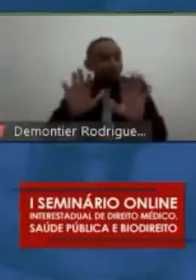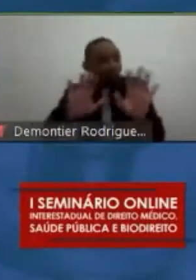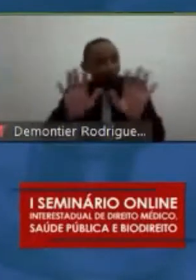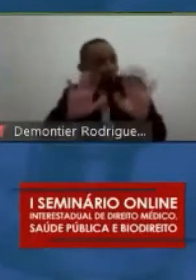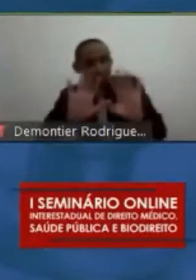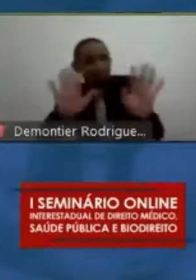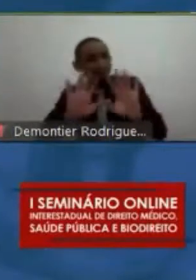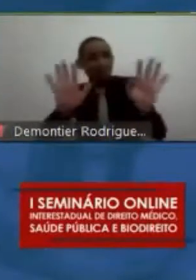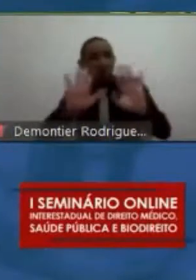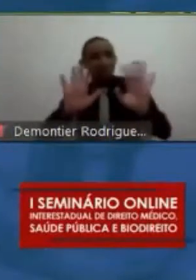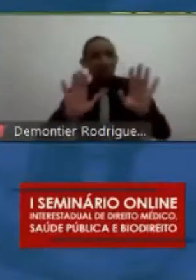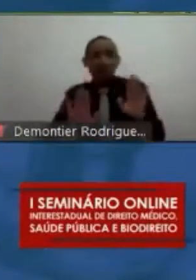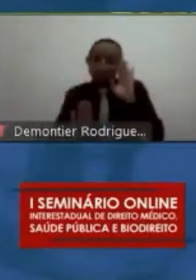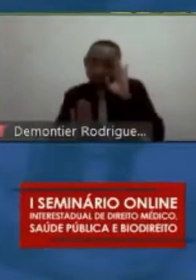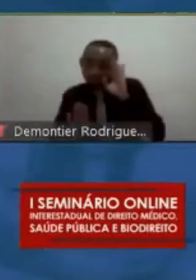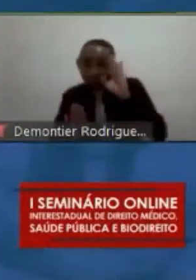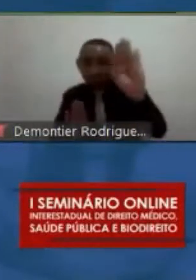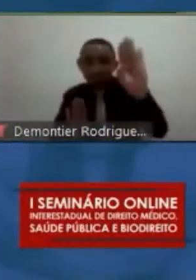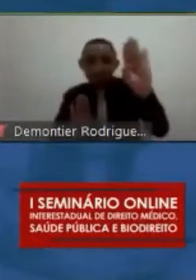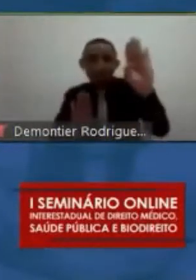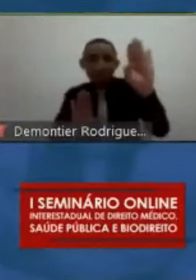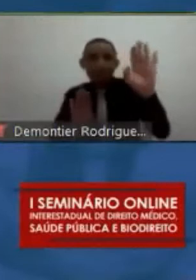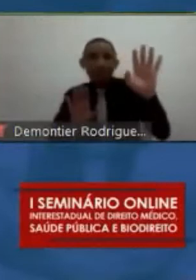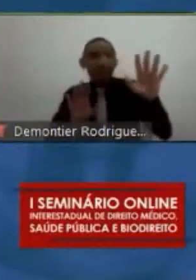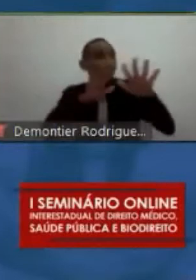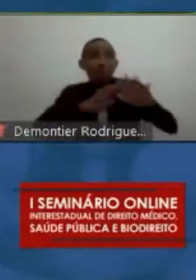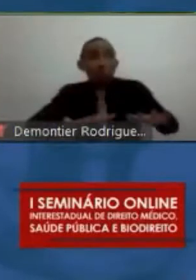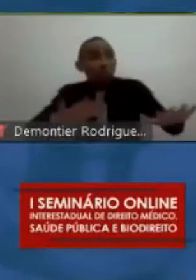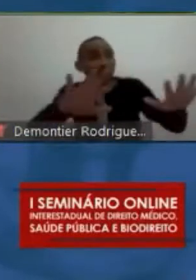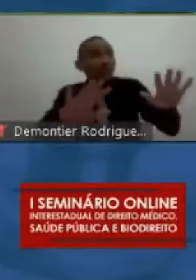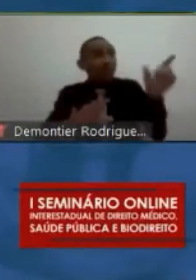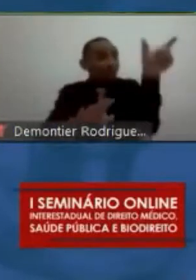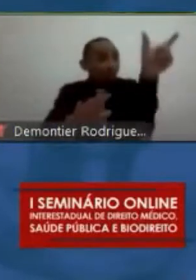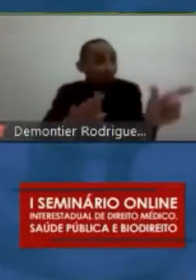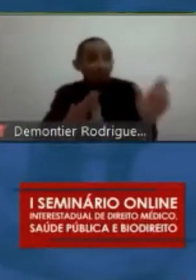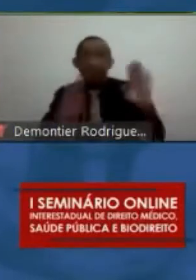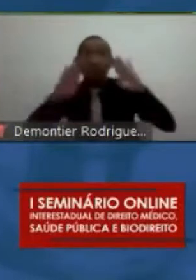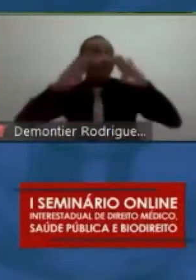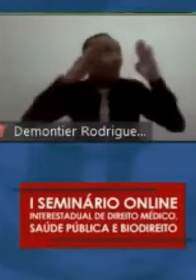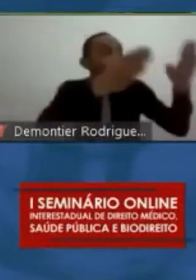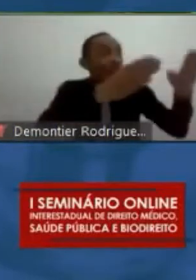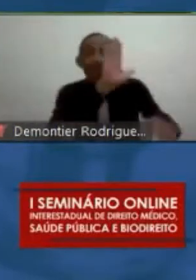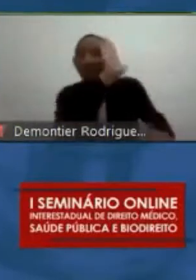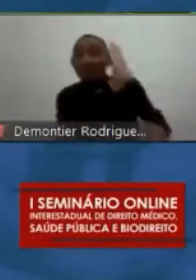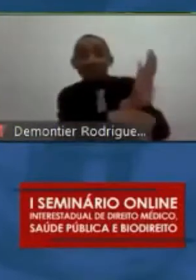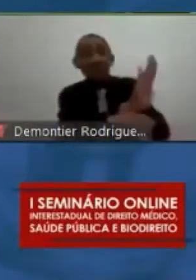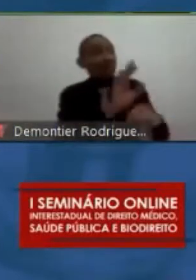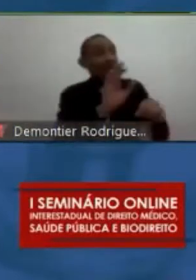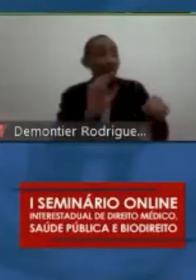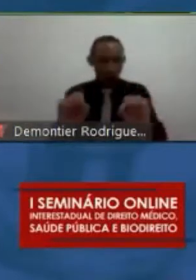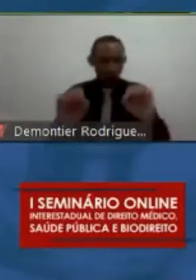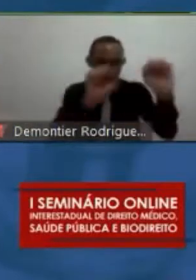nós falamos, mas sim no custo total do atendimento a esse paciente. E esse slide que os senhores